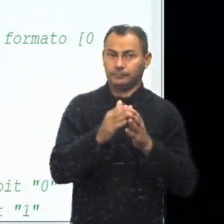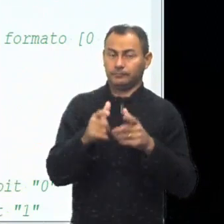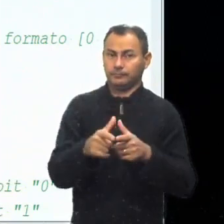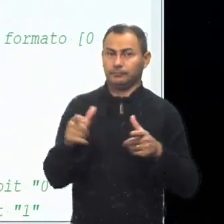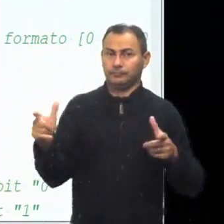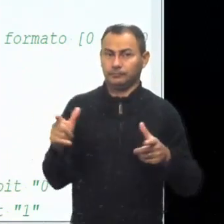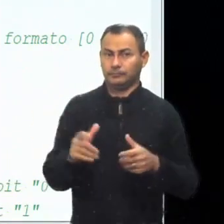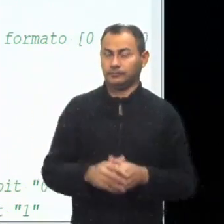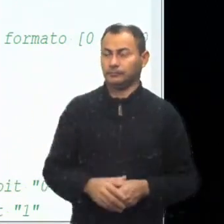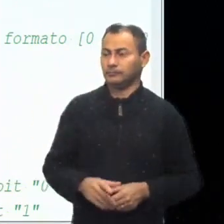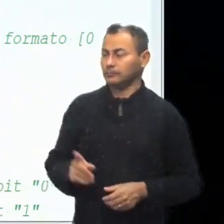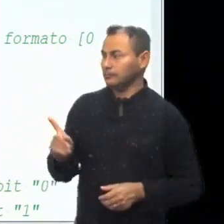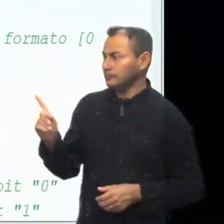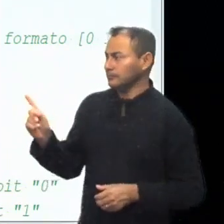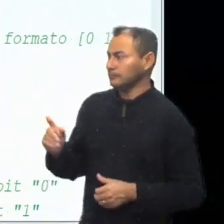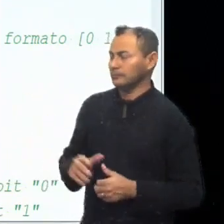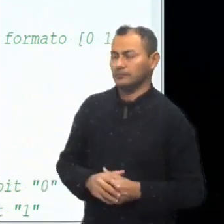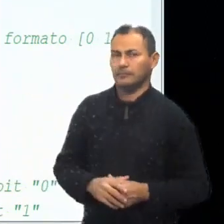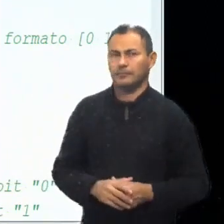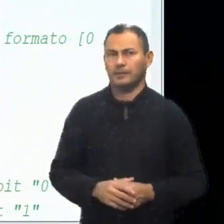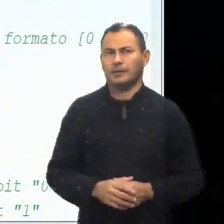maior.